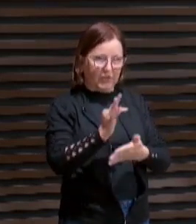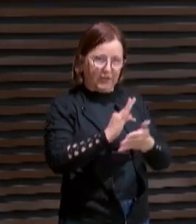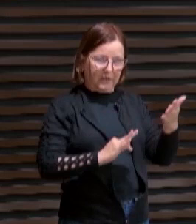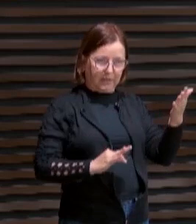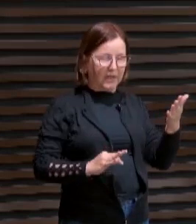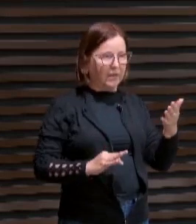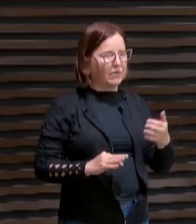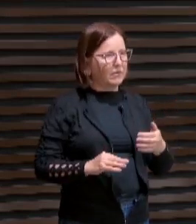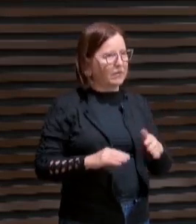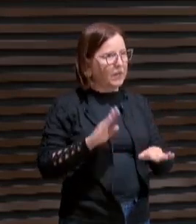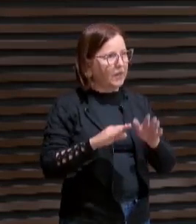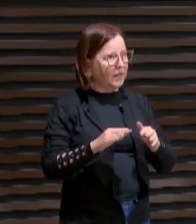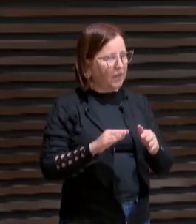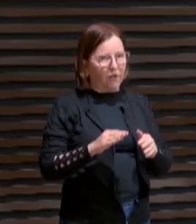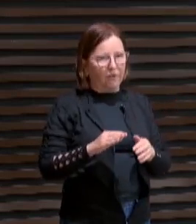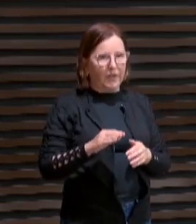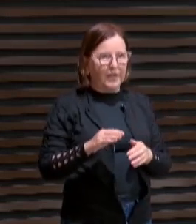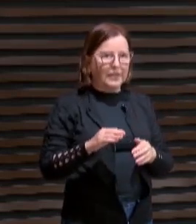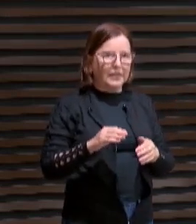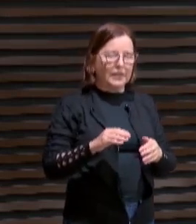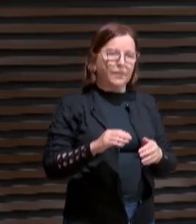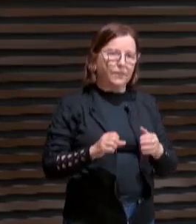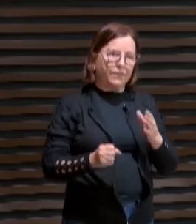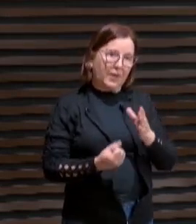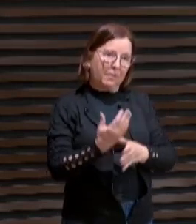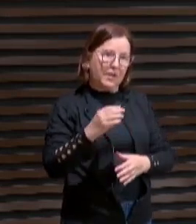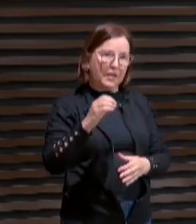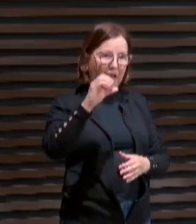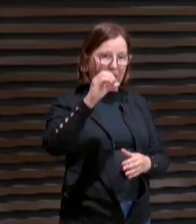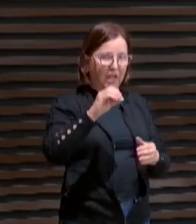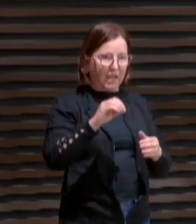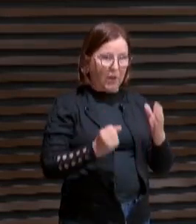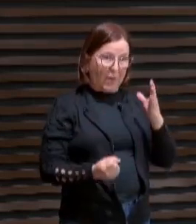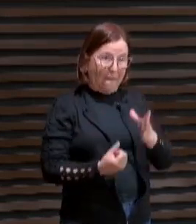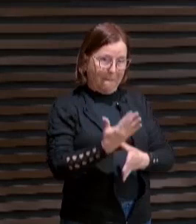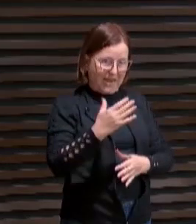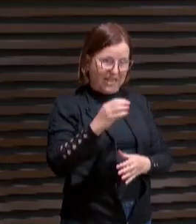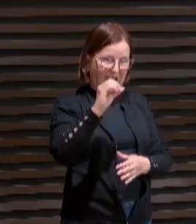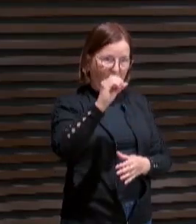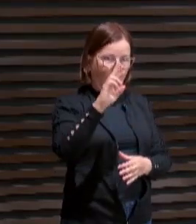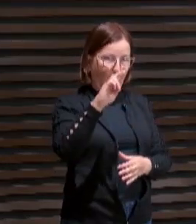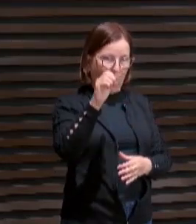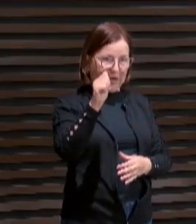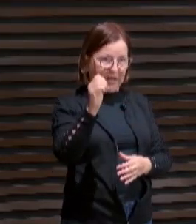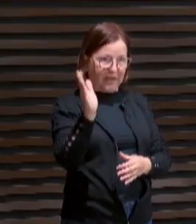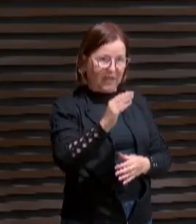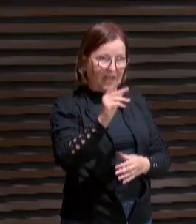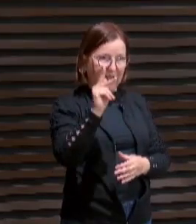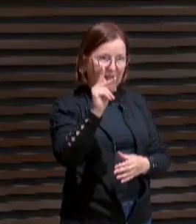Alguém conhece ora pro nobis? Aqui alguns. É uma planta